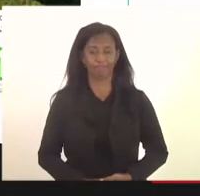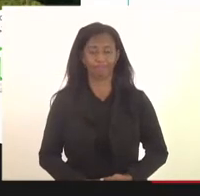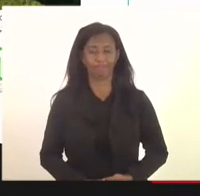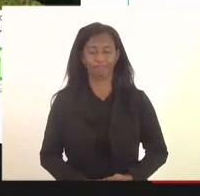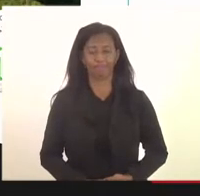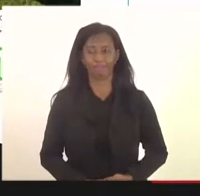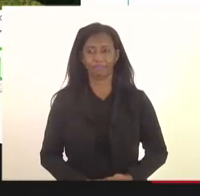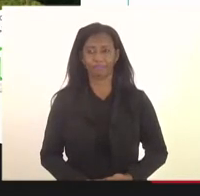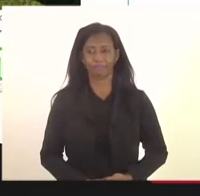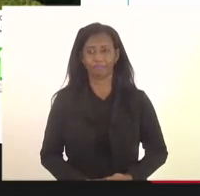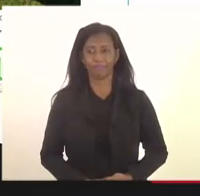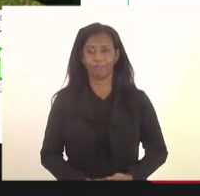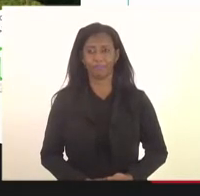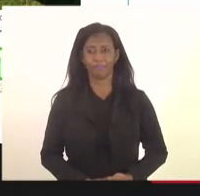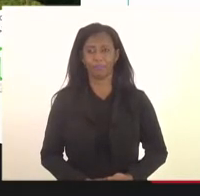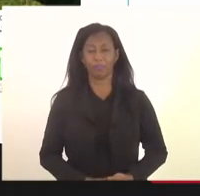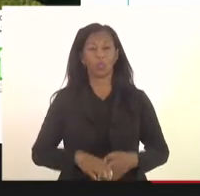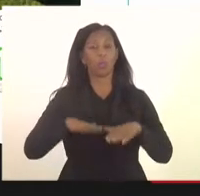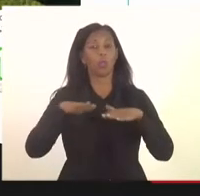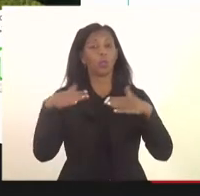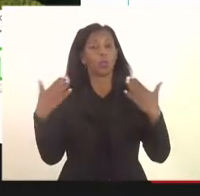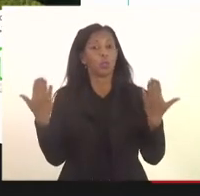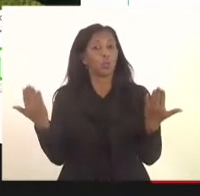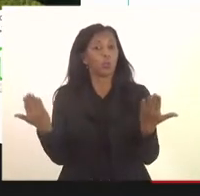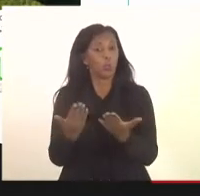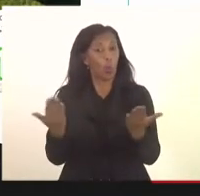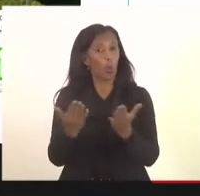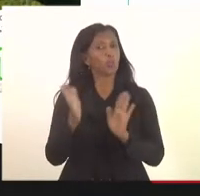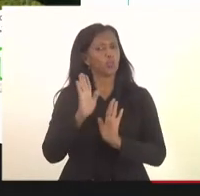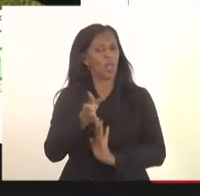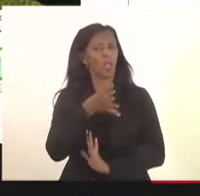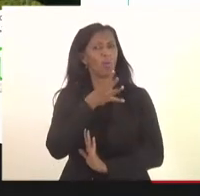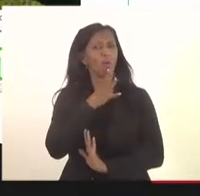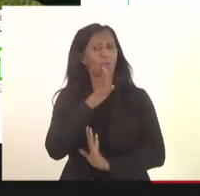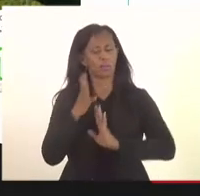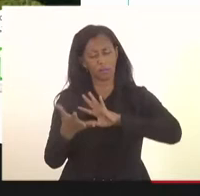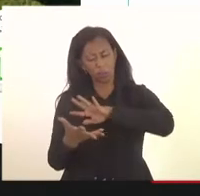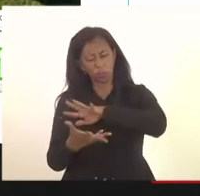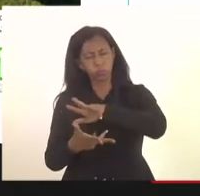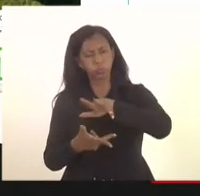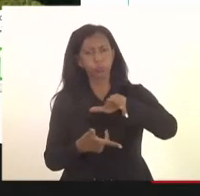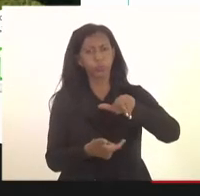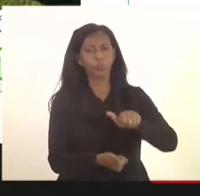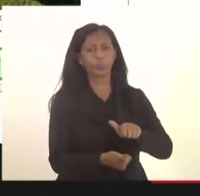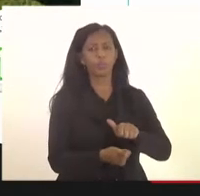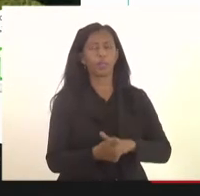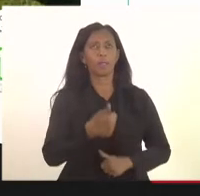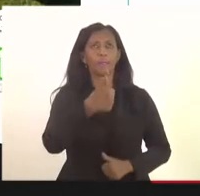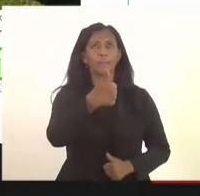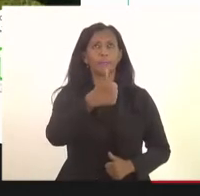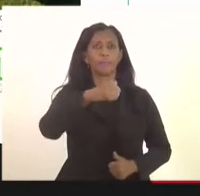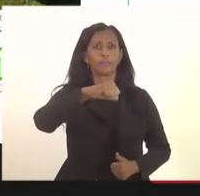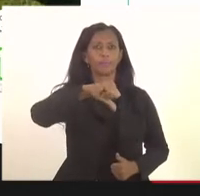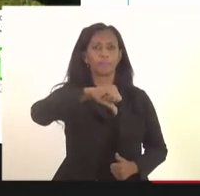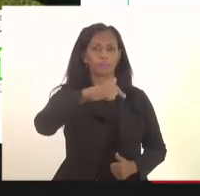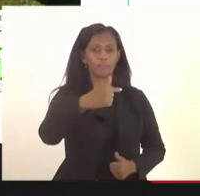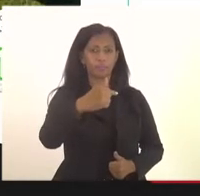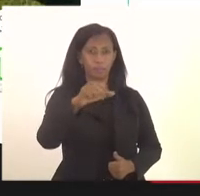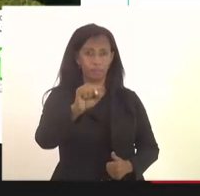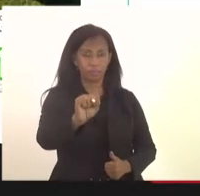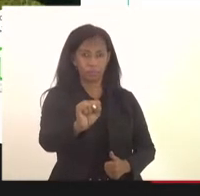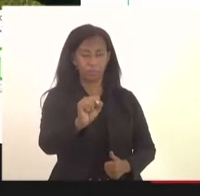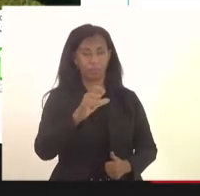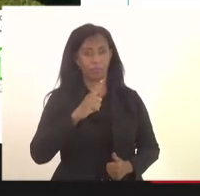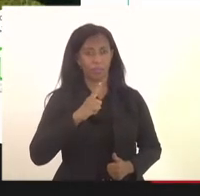A Malásia, e hoje ela já é um player global, né? Em 78, na verdade, nós temos a criação, então,